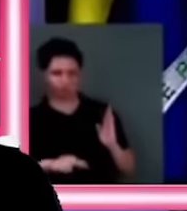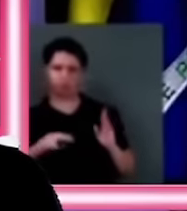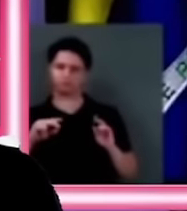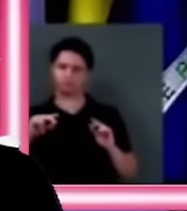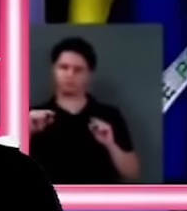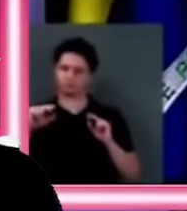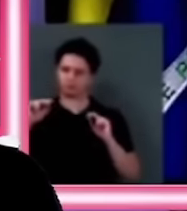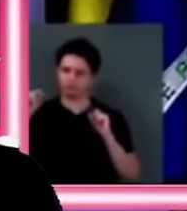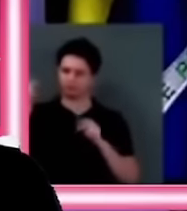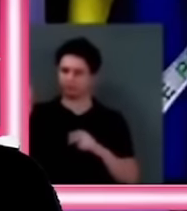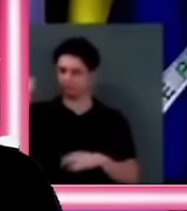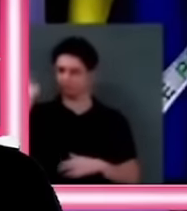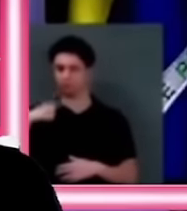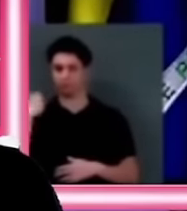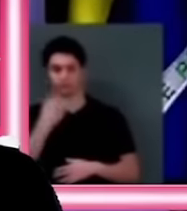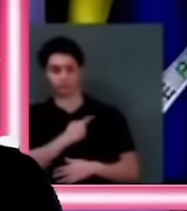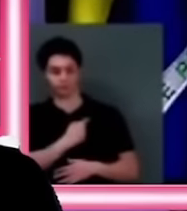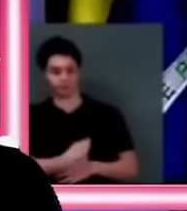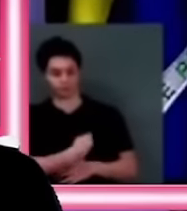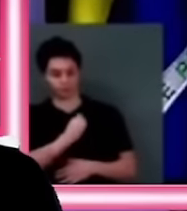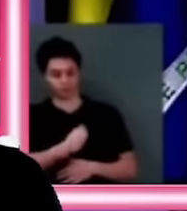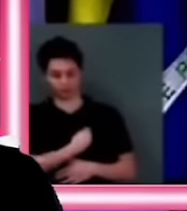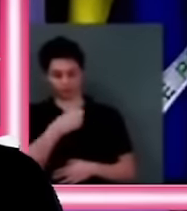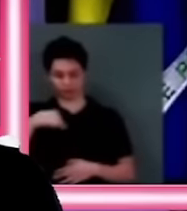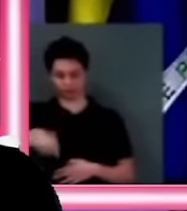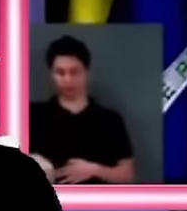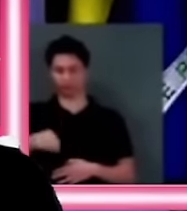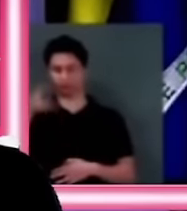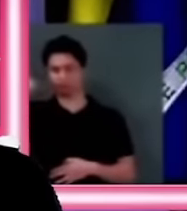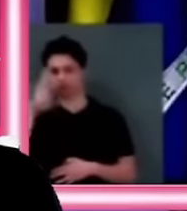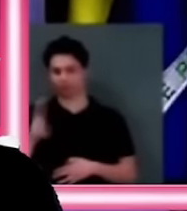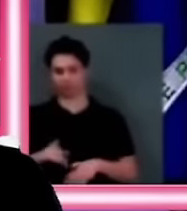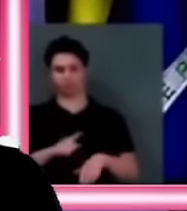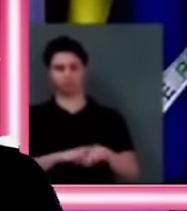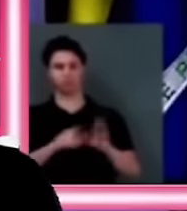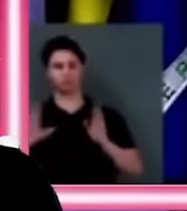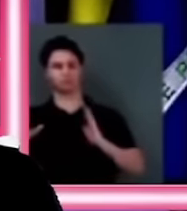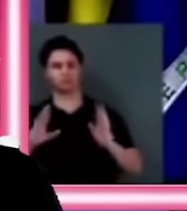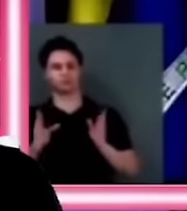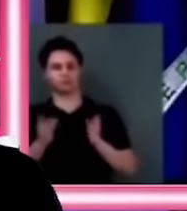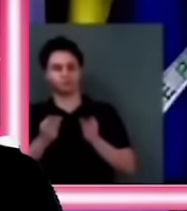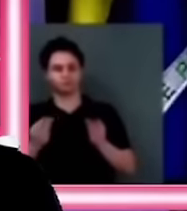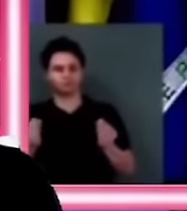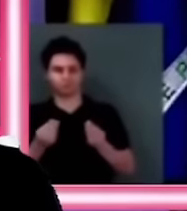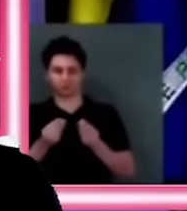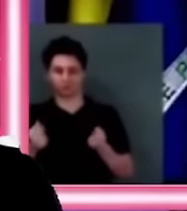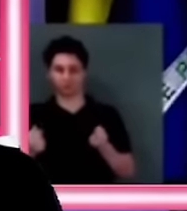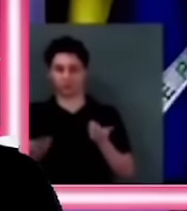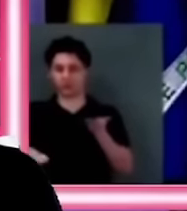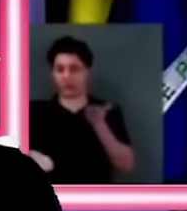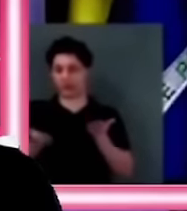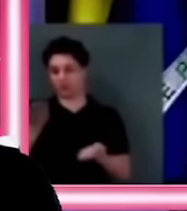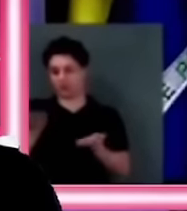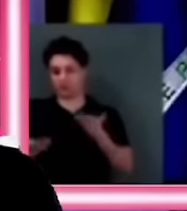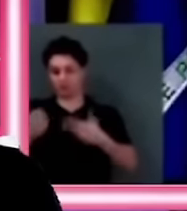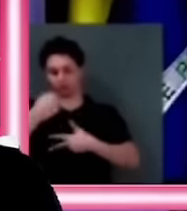tempo que vivemos no Brasil um momento político extremamente delicado o equilíbrio entre os três poderes da República que deveria ser